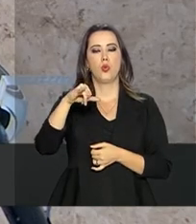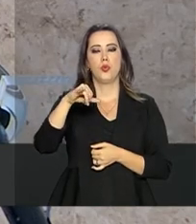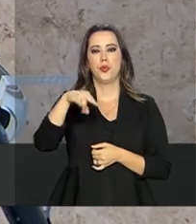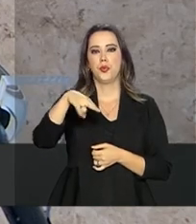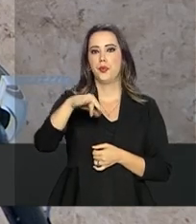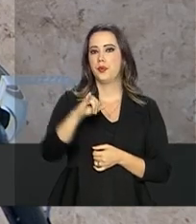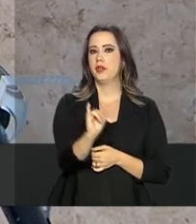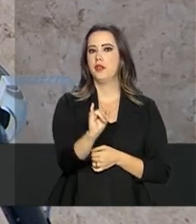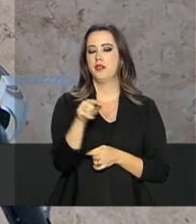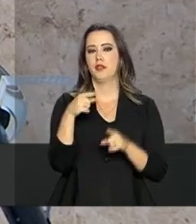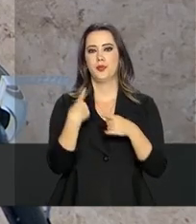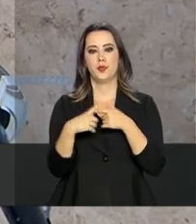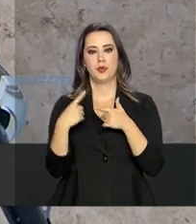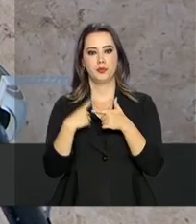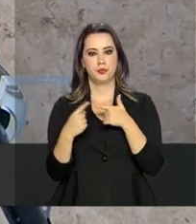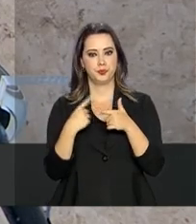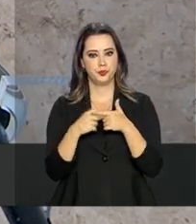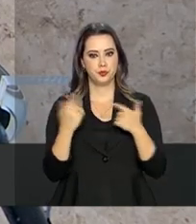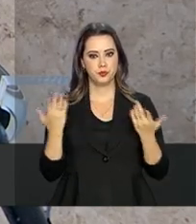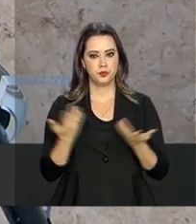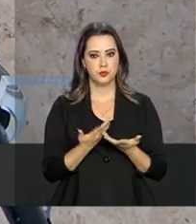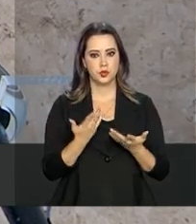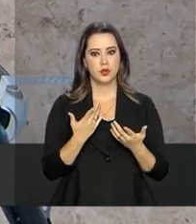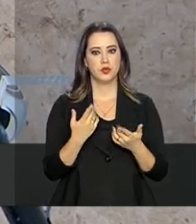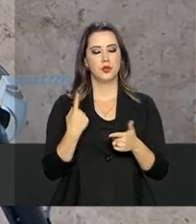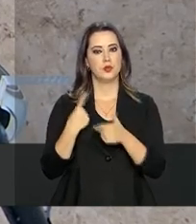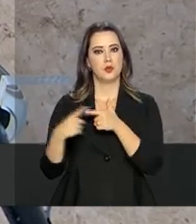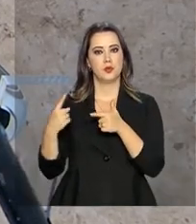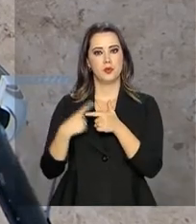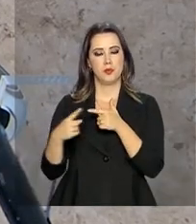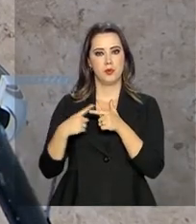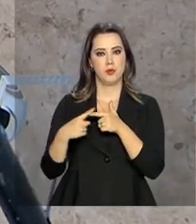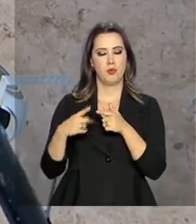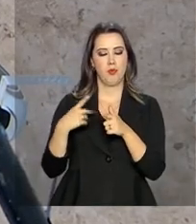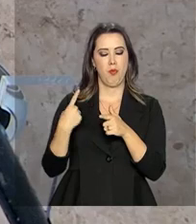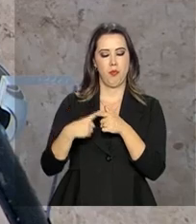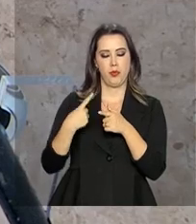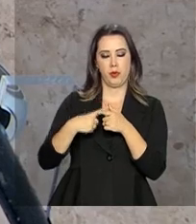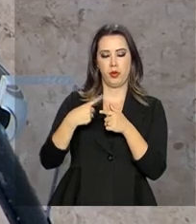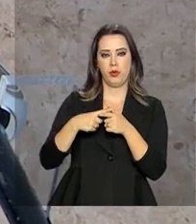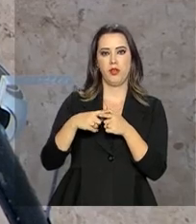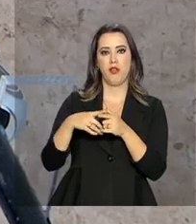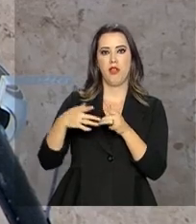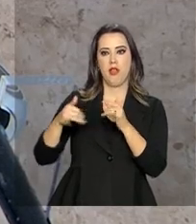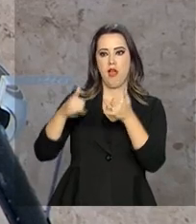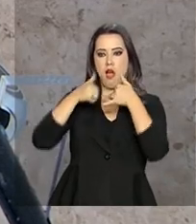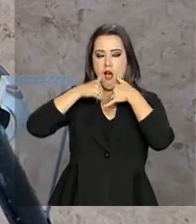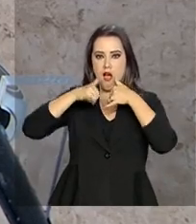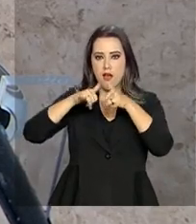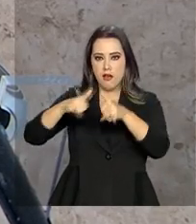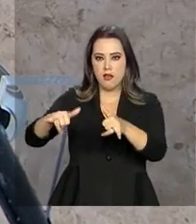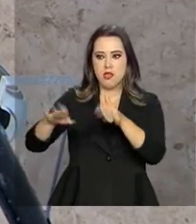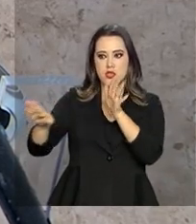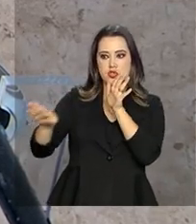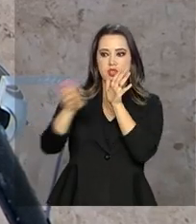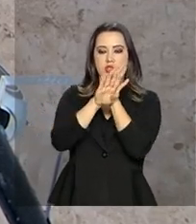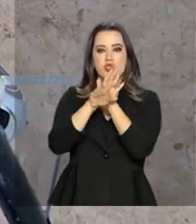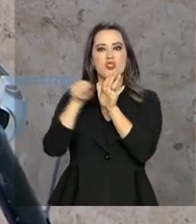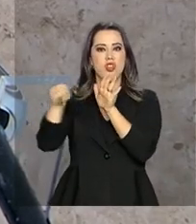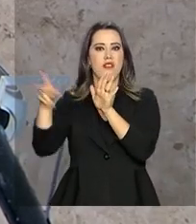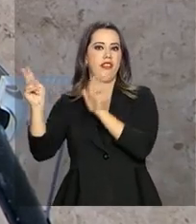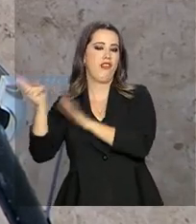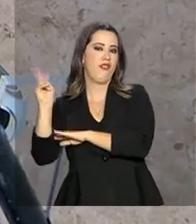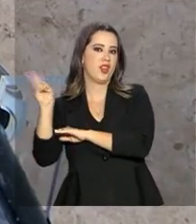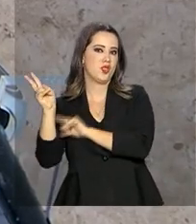resolver o problema é da fragilidade da insegurança energética que roraima